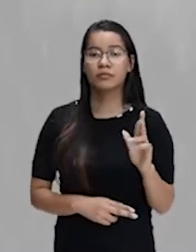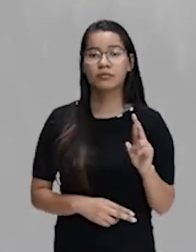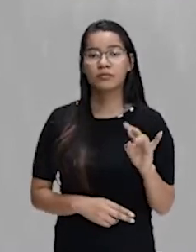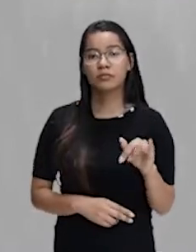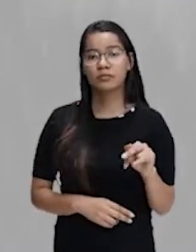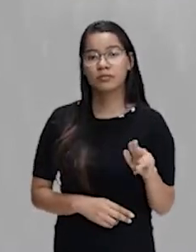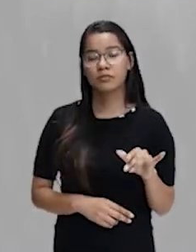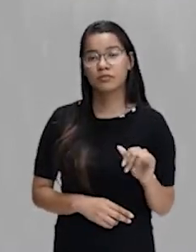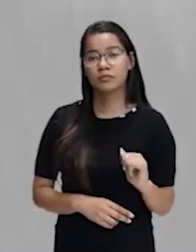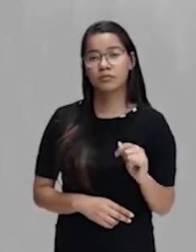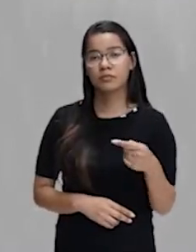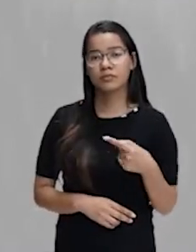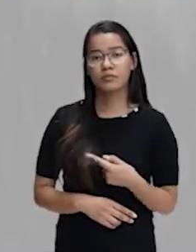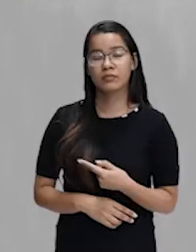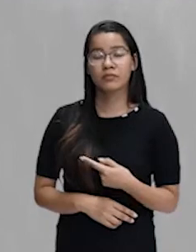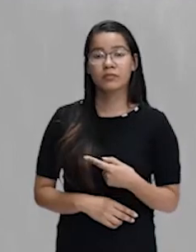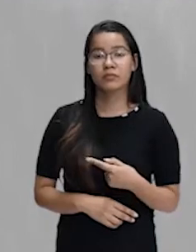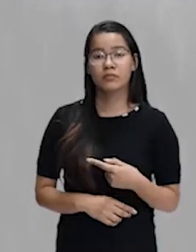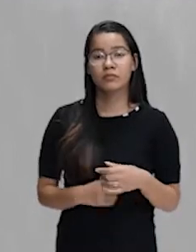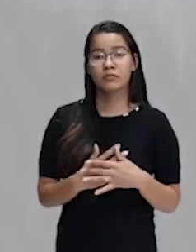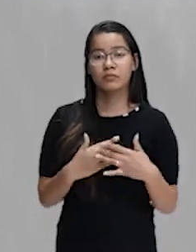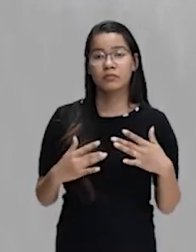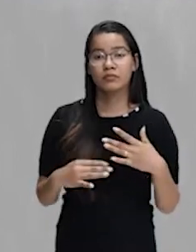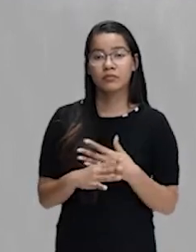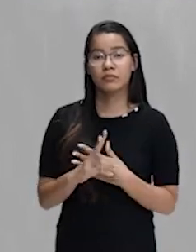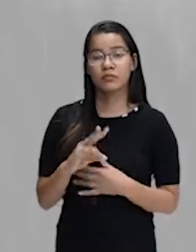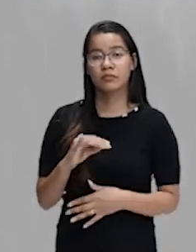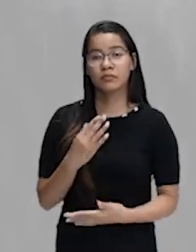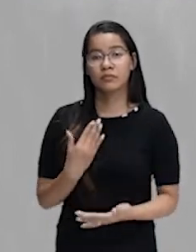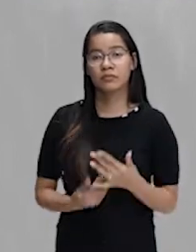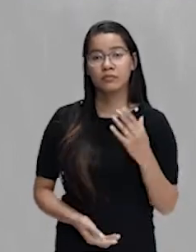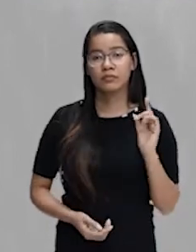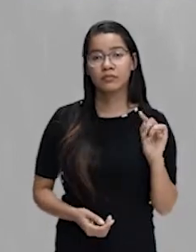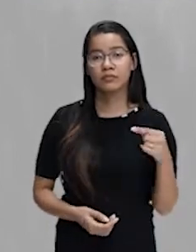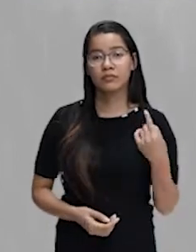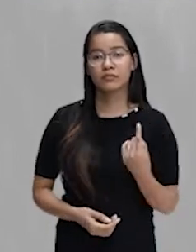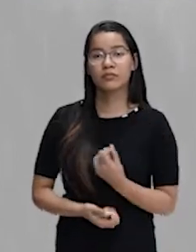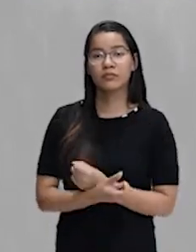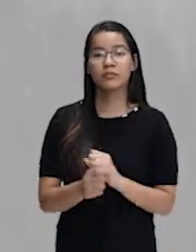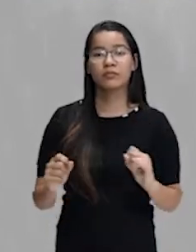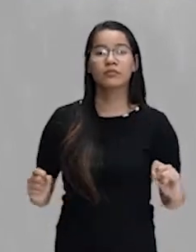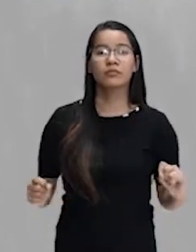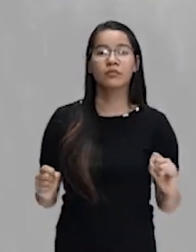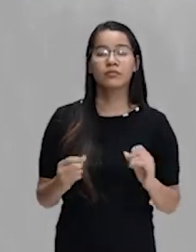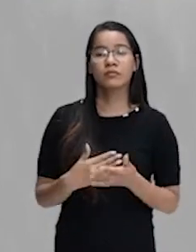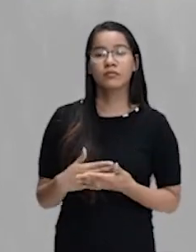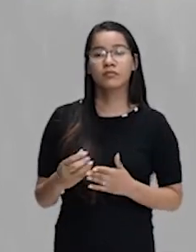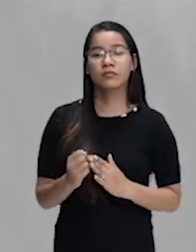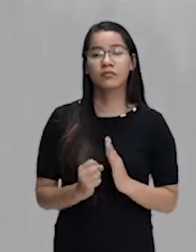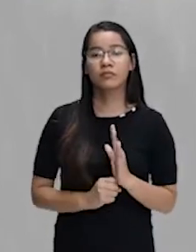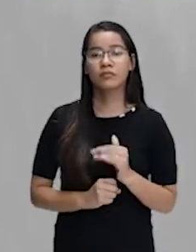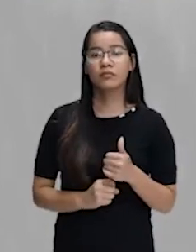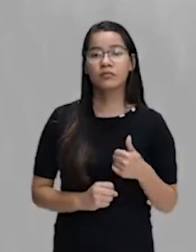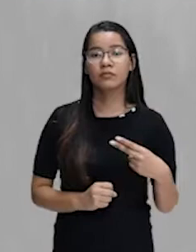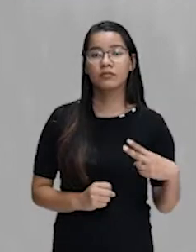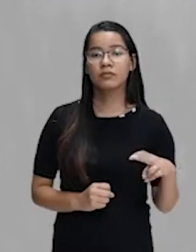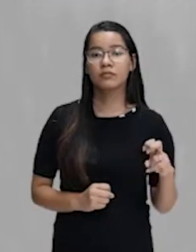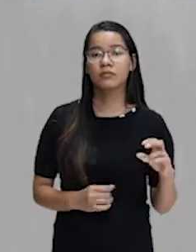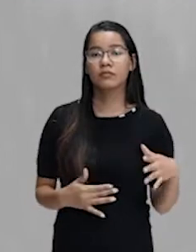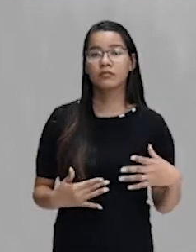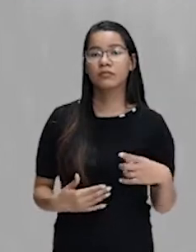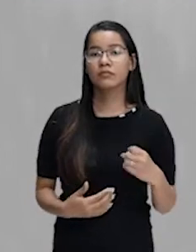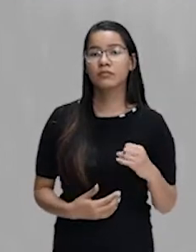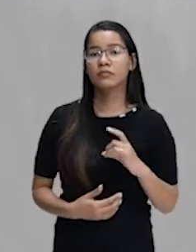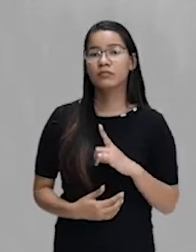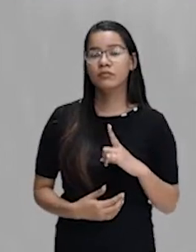cidades medievais, elas irão perder, inclusive, a autonomia mais tarde, a partir do século XV, quando se tem a